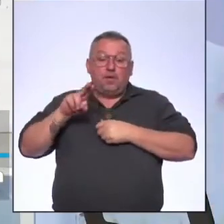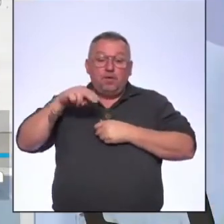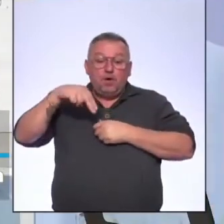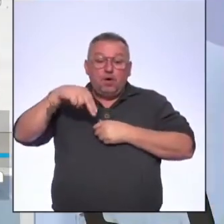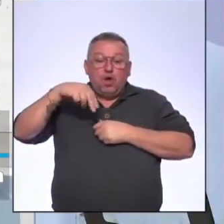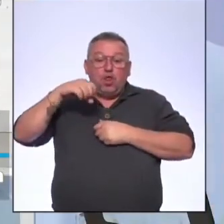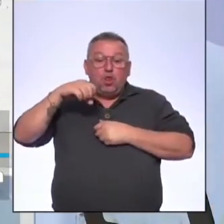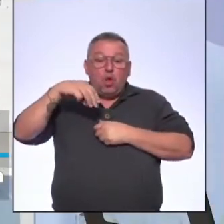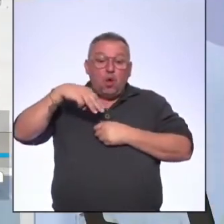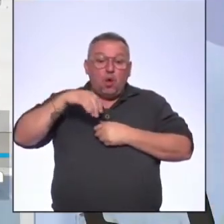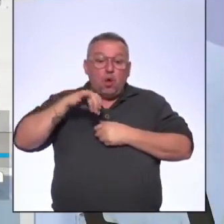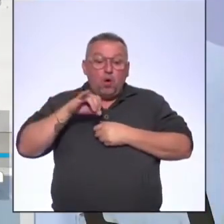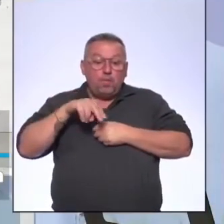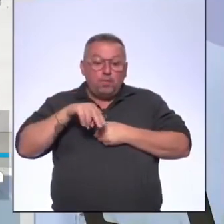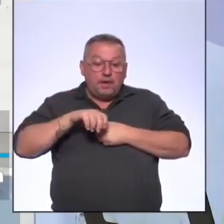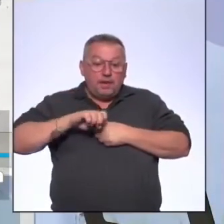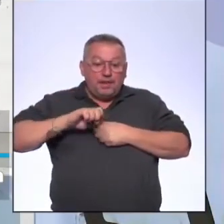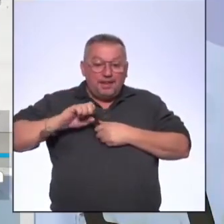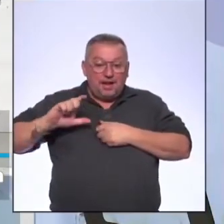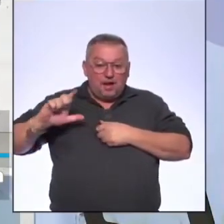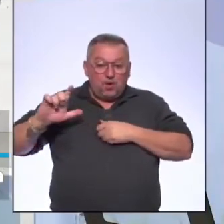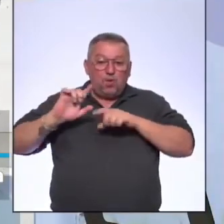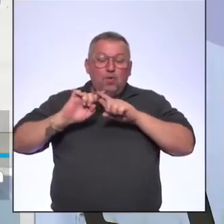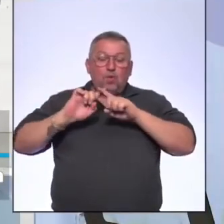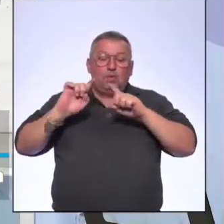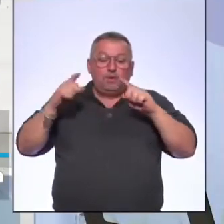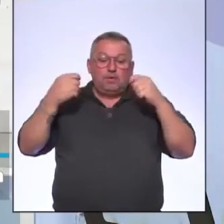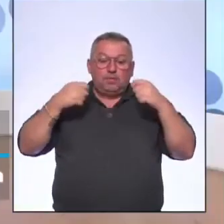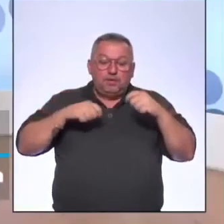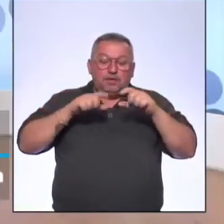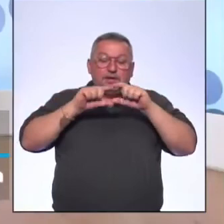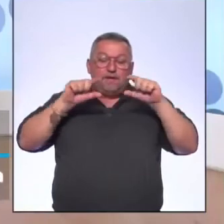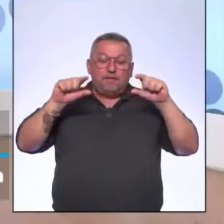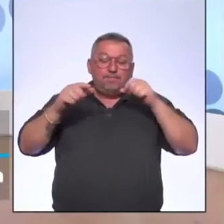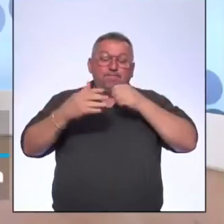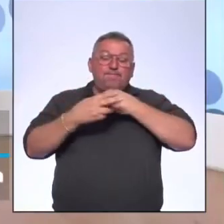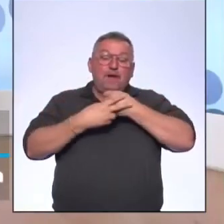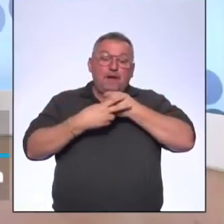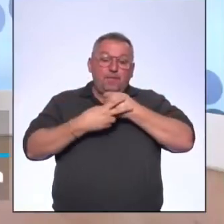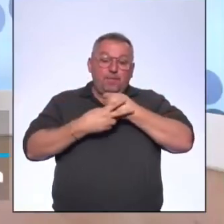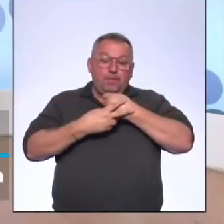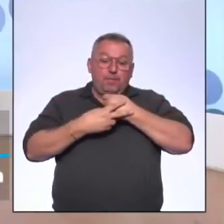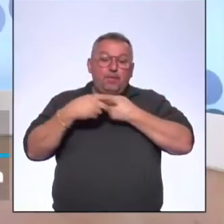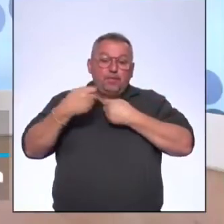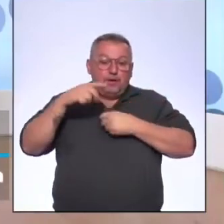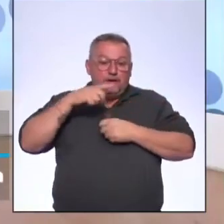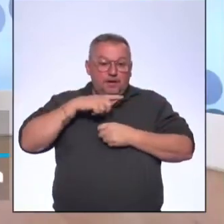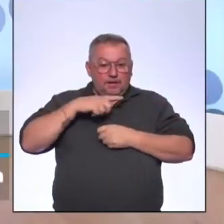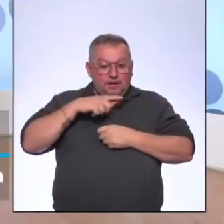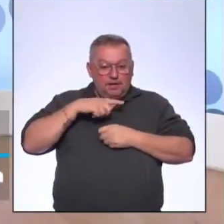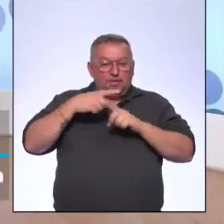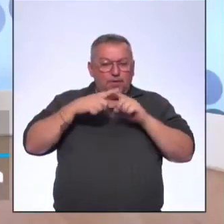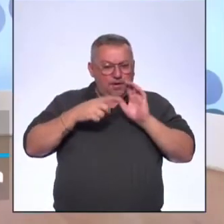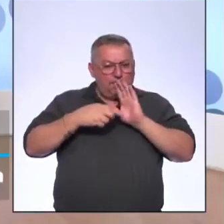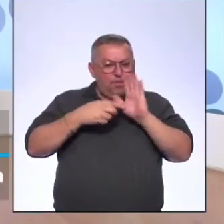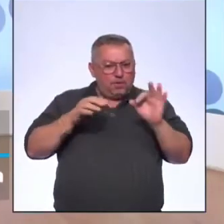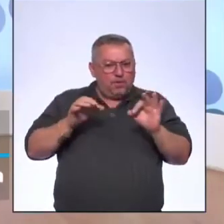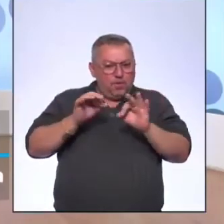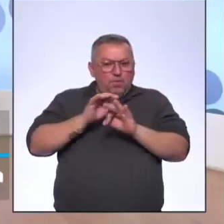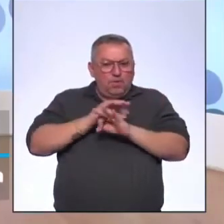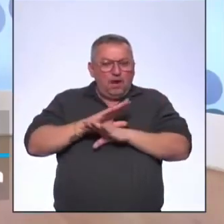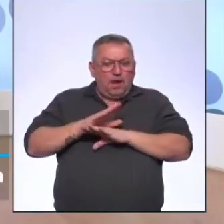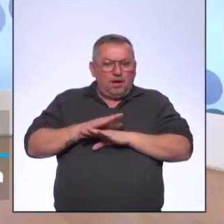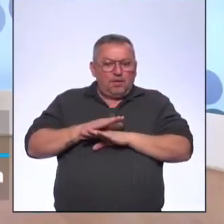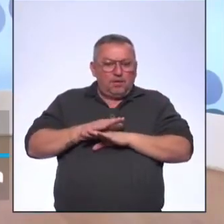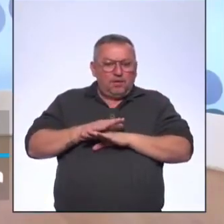tenho oração, mas eu também tenho frase. Porque a oração, assim como você explicou, ela denota um sentido completo, né? Sim. Então, ela é uma